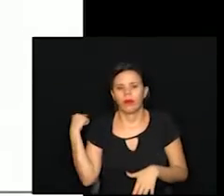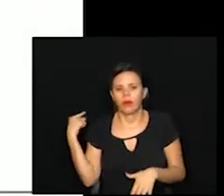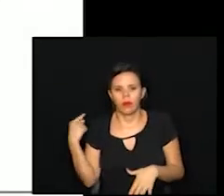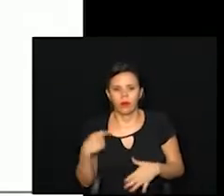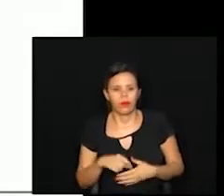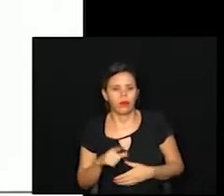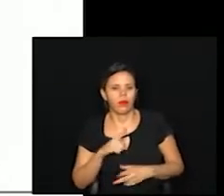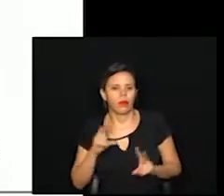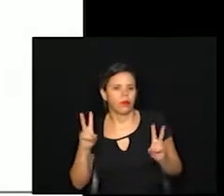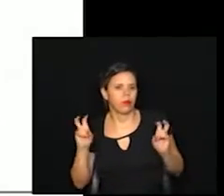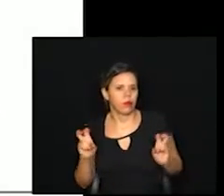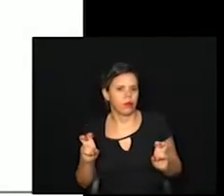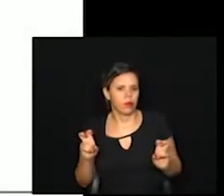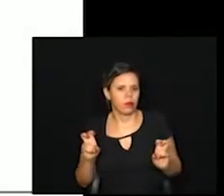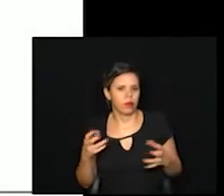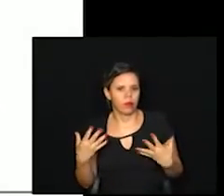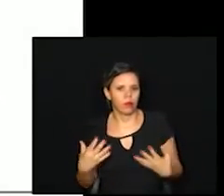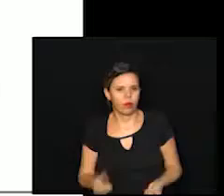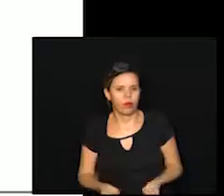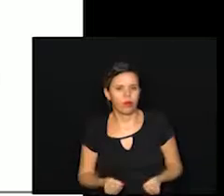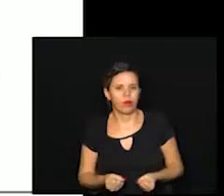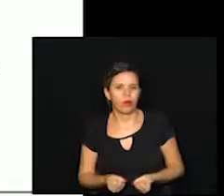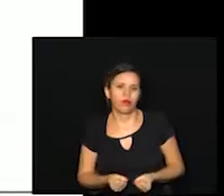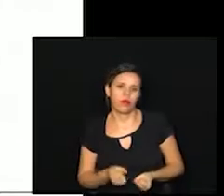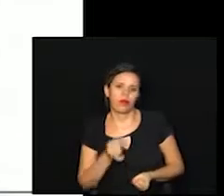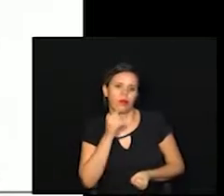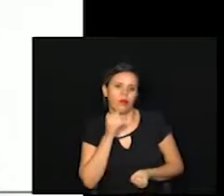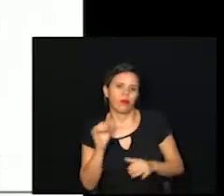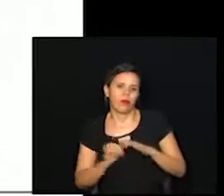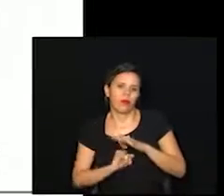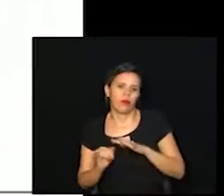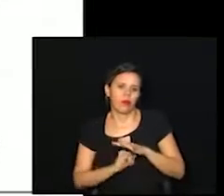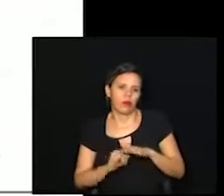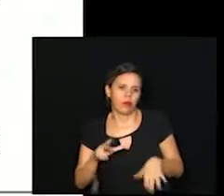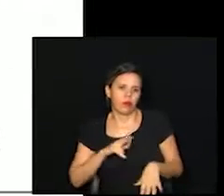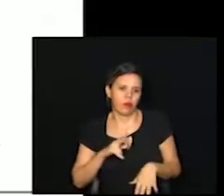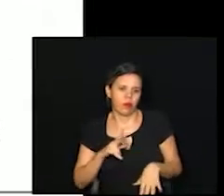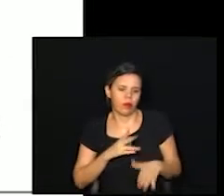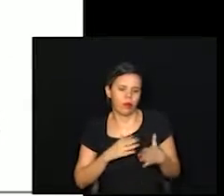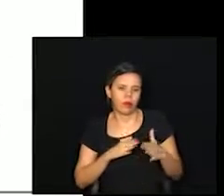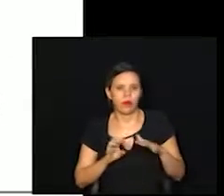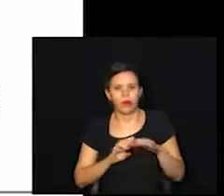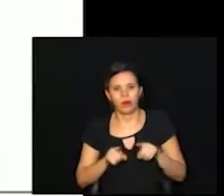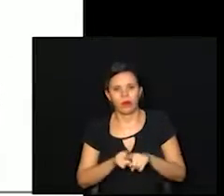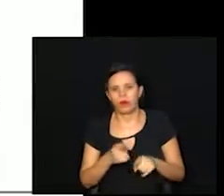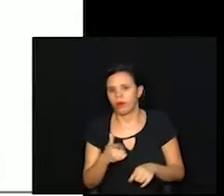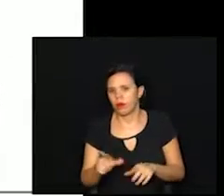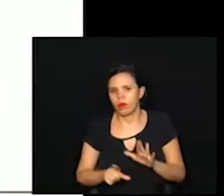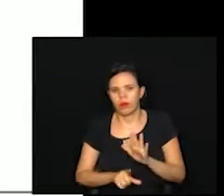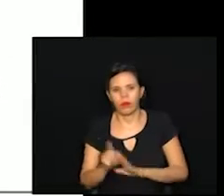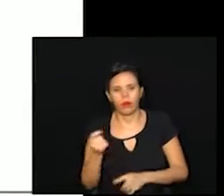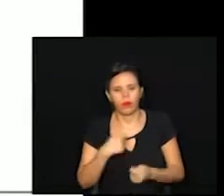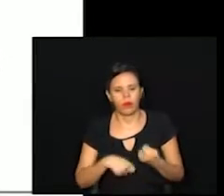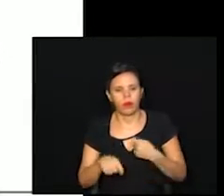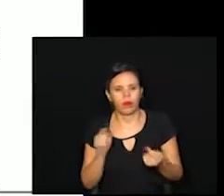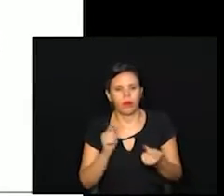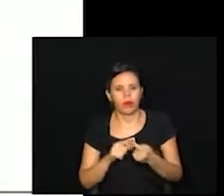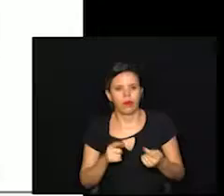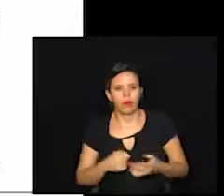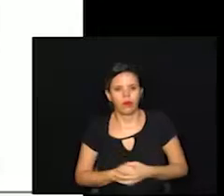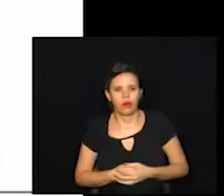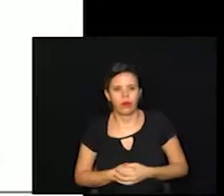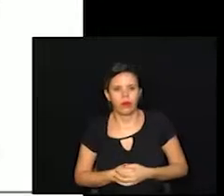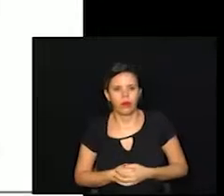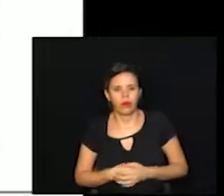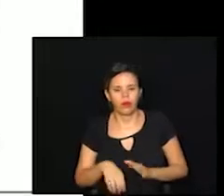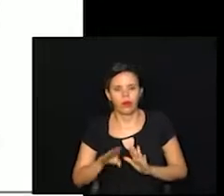que trata da concessão de subvenções a entidades privadas e sem fins econômicos, visando a execução